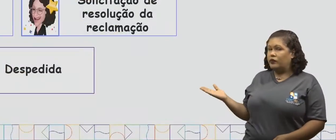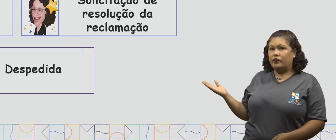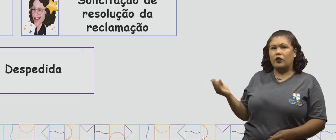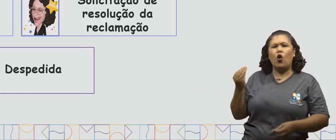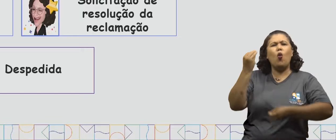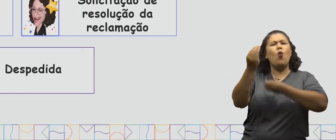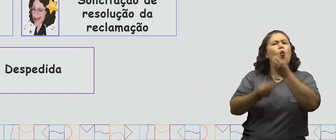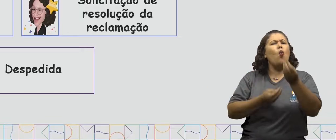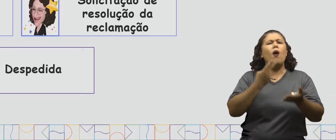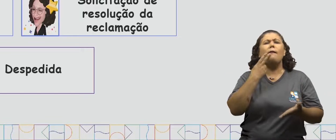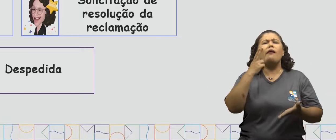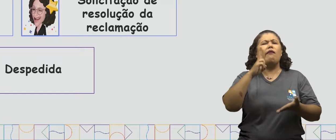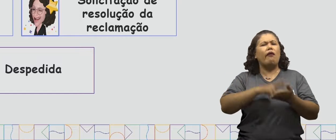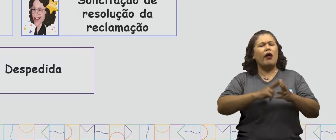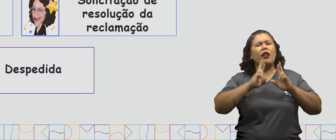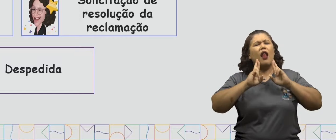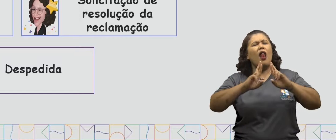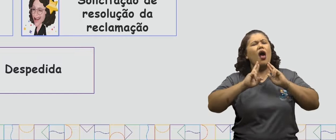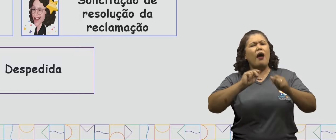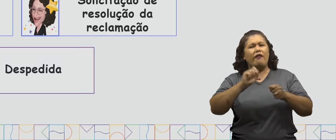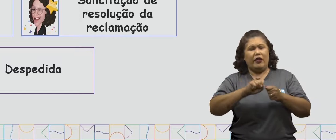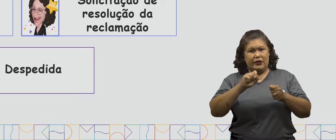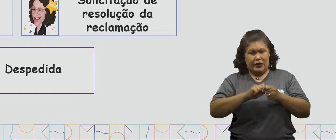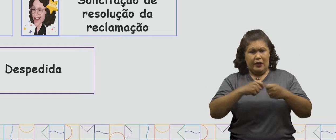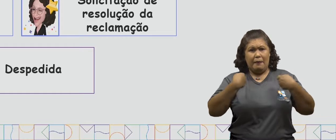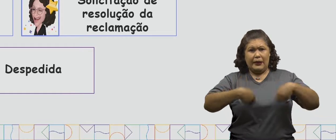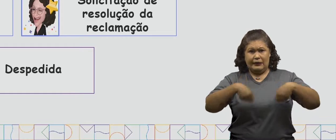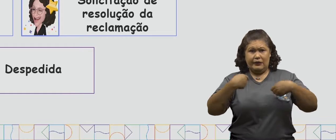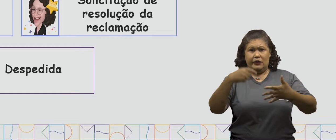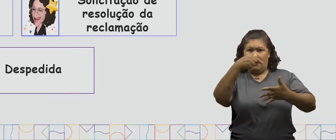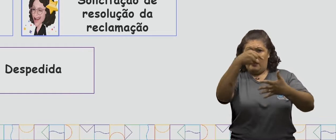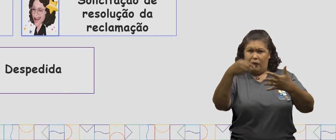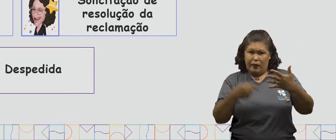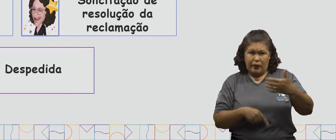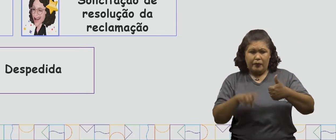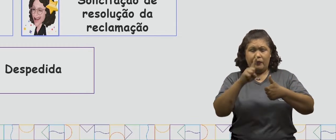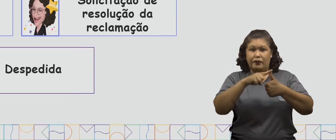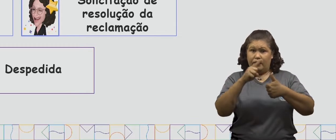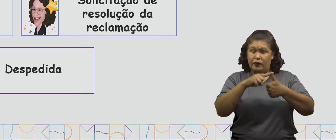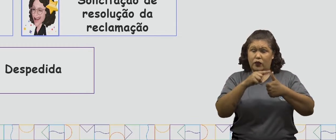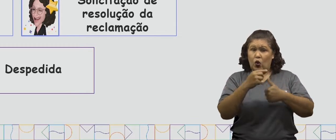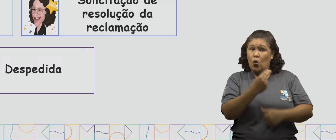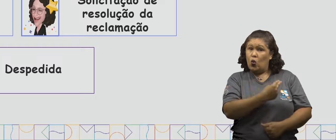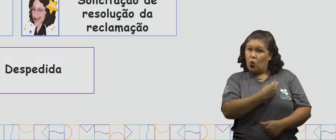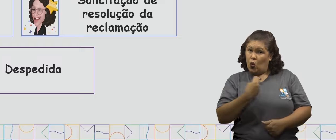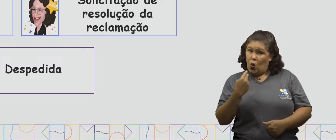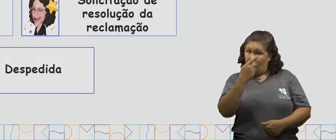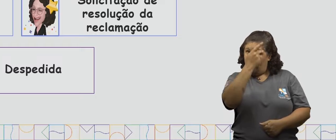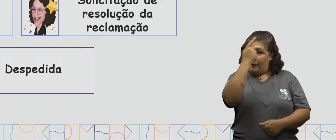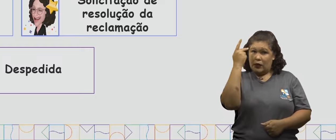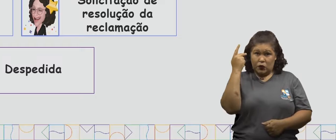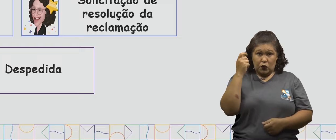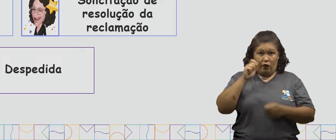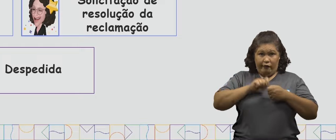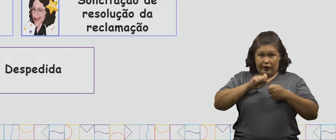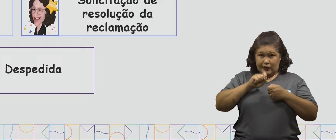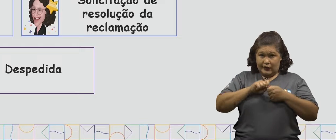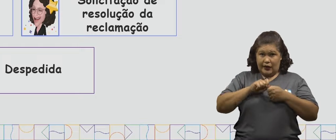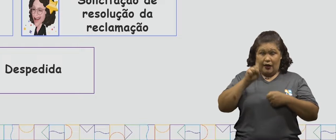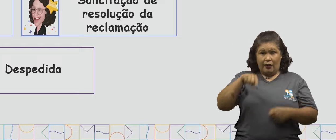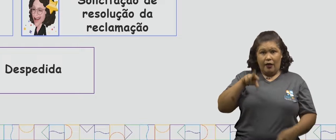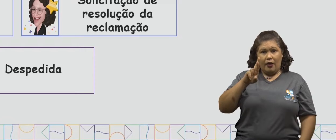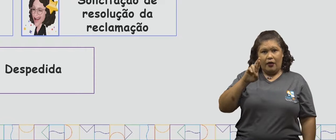itens. Como produzir uma carta de reclamação? Ela deve ter remetente e destinatário. Não esqueça